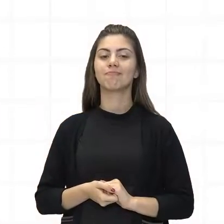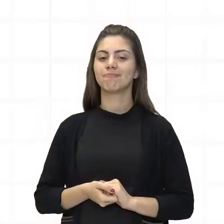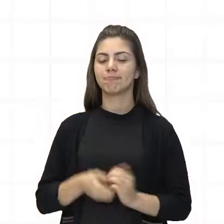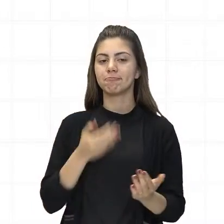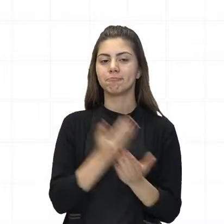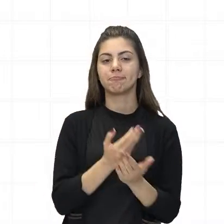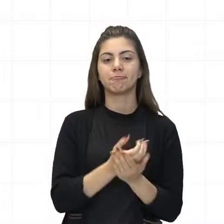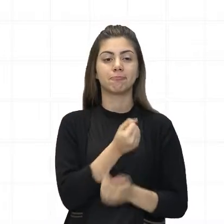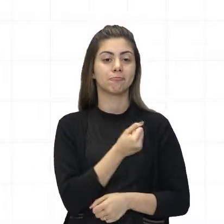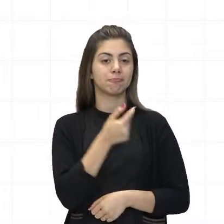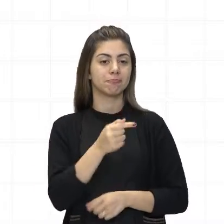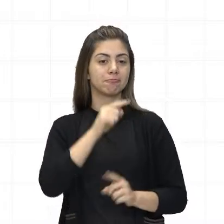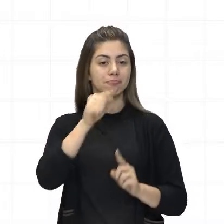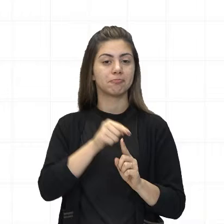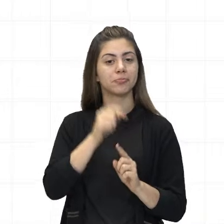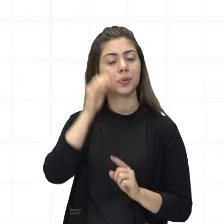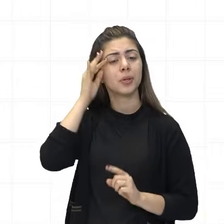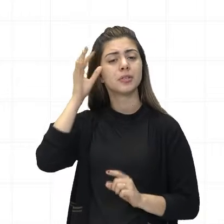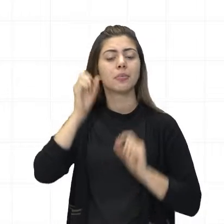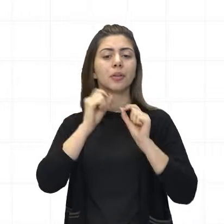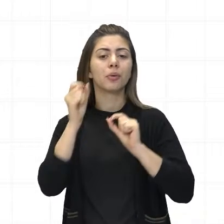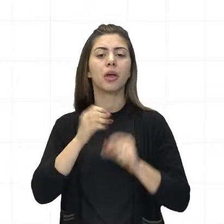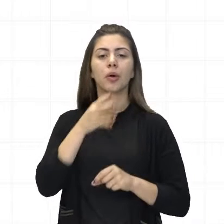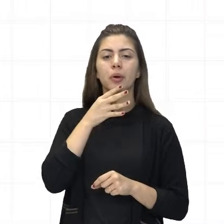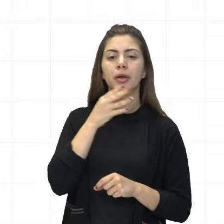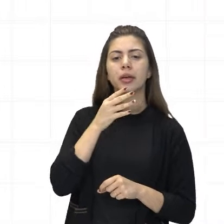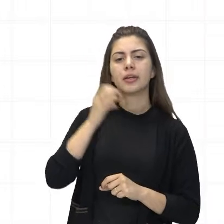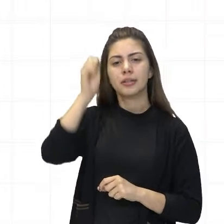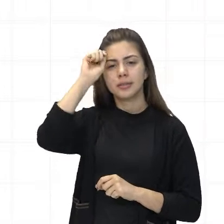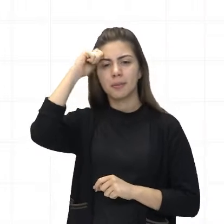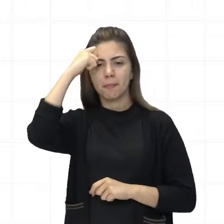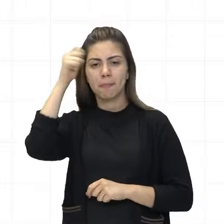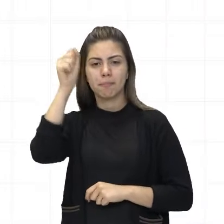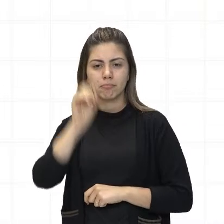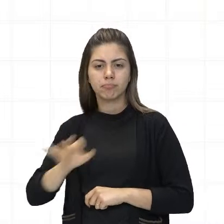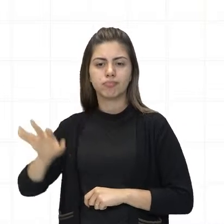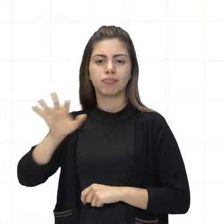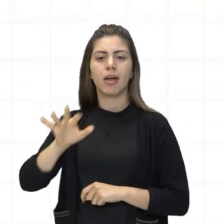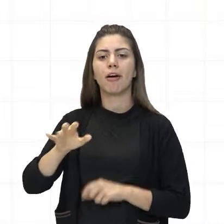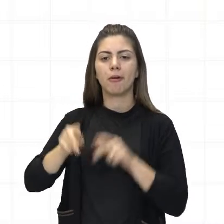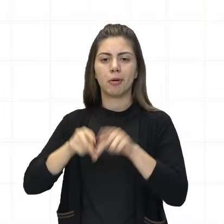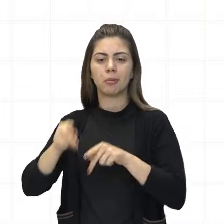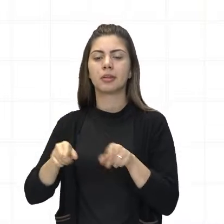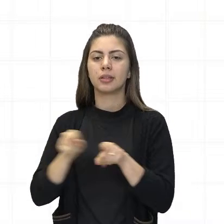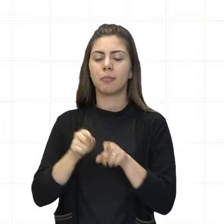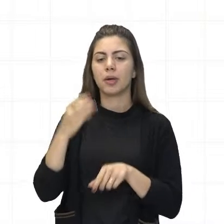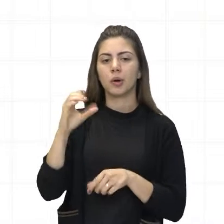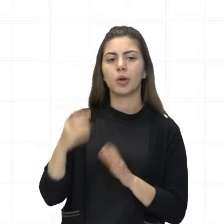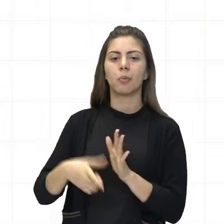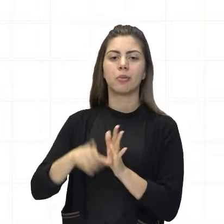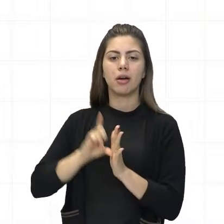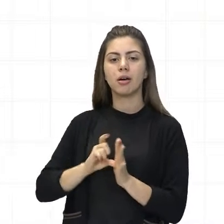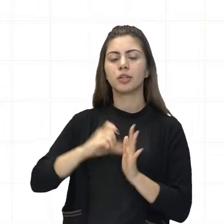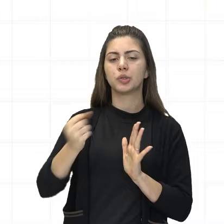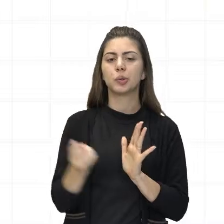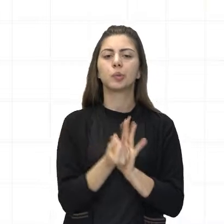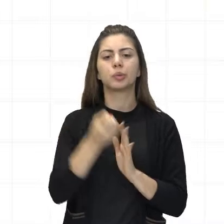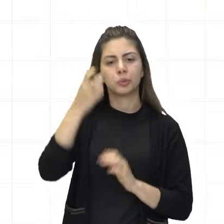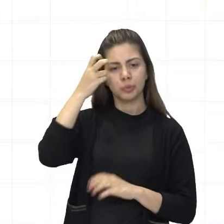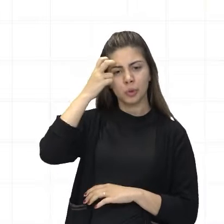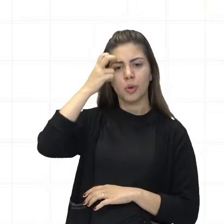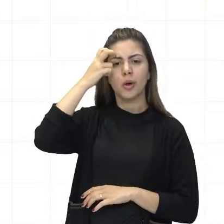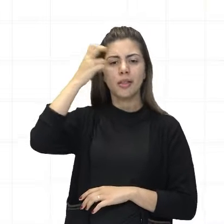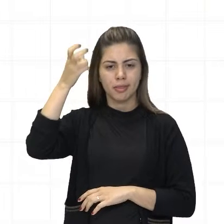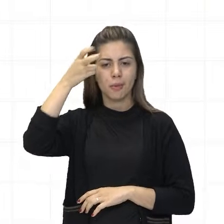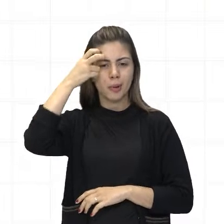Aula de número 7 tem como objeto de conhecimento saberes dos povos africanos e pré-colombianos expressos na